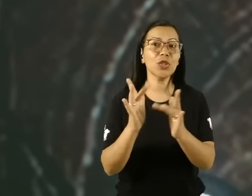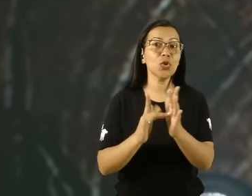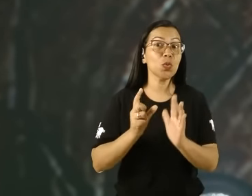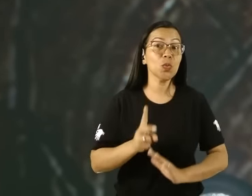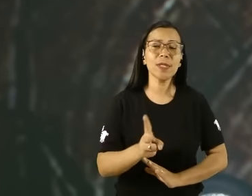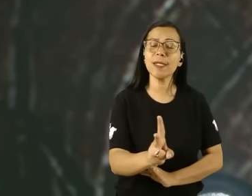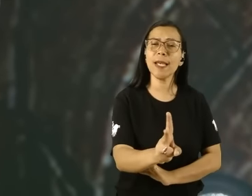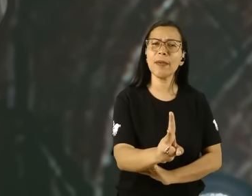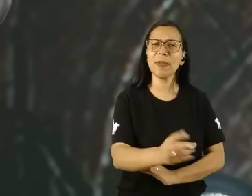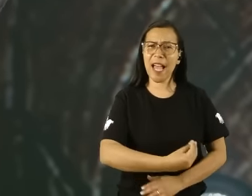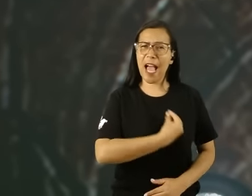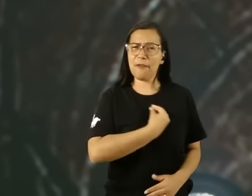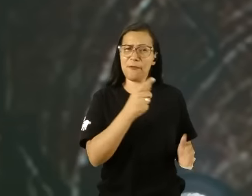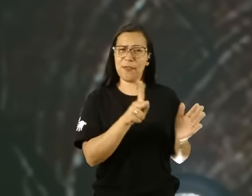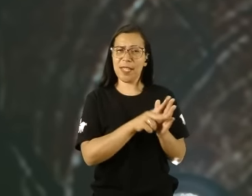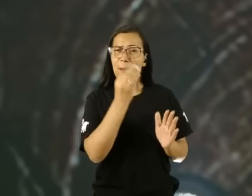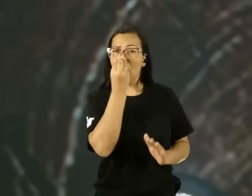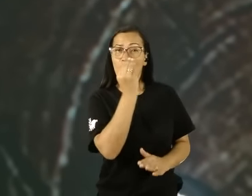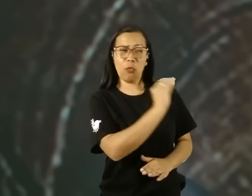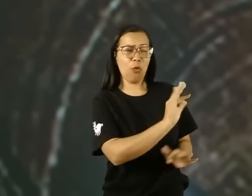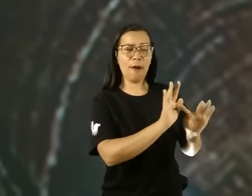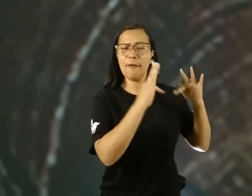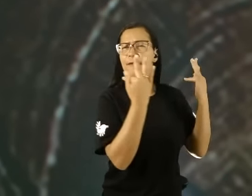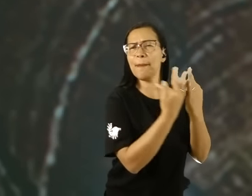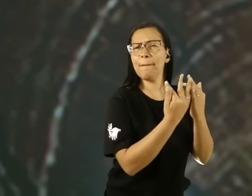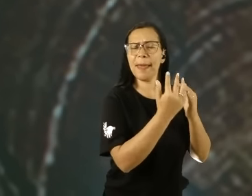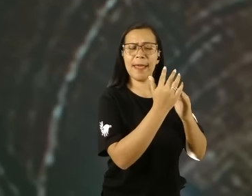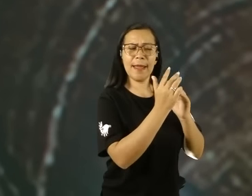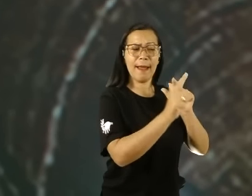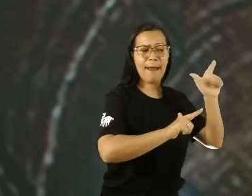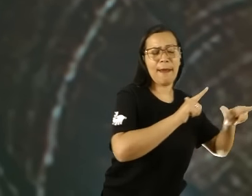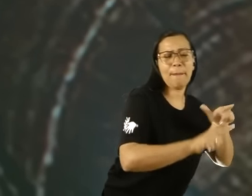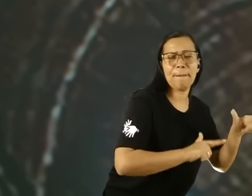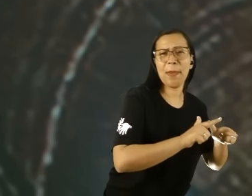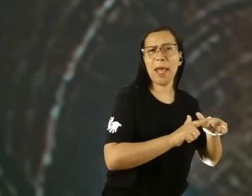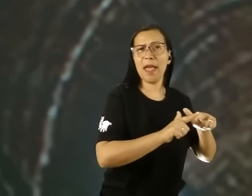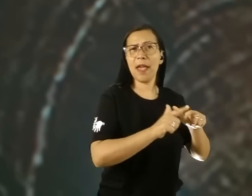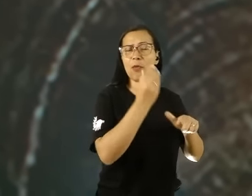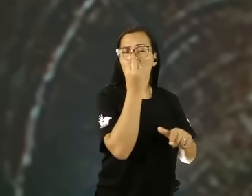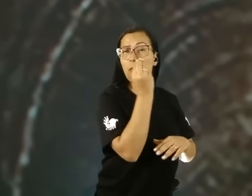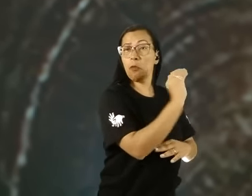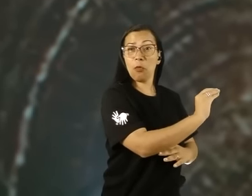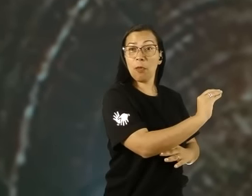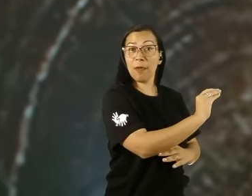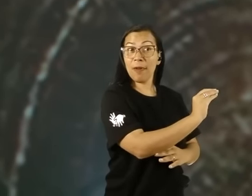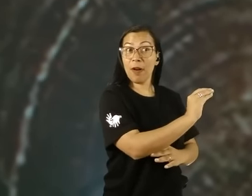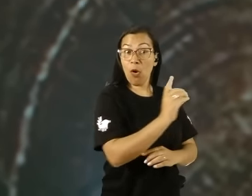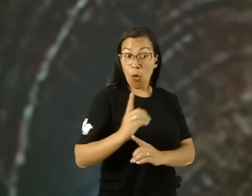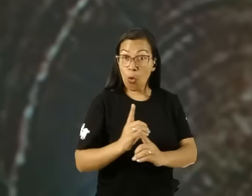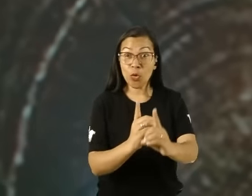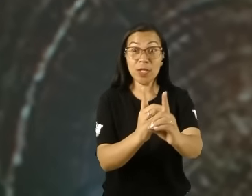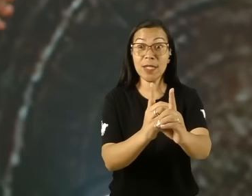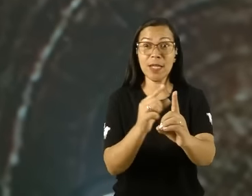seus empregos, seus convívios. Eles colocaram uma mochilinha nas costas e saíram de casa sem rumo,